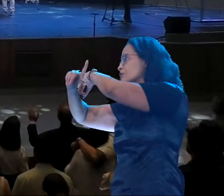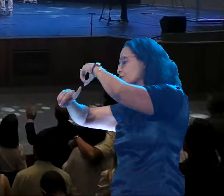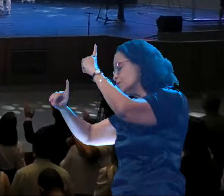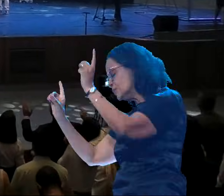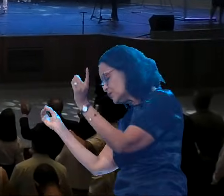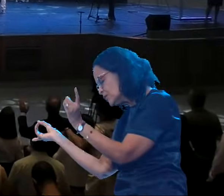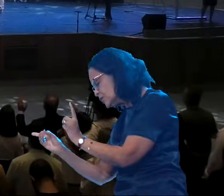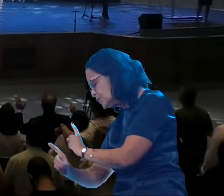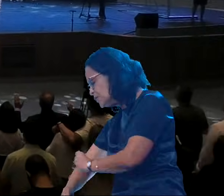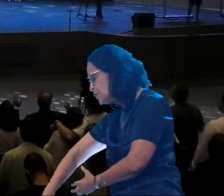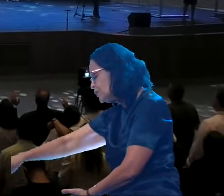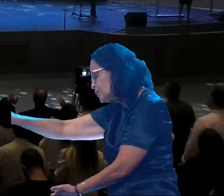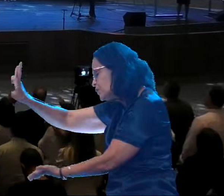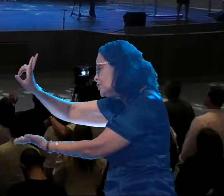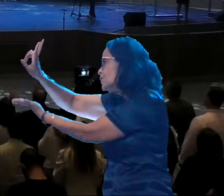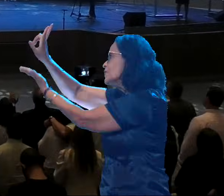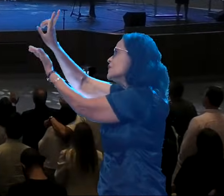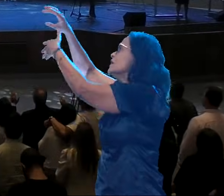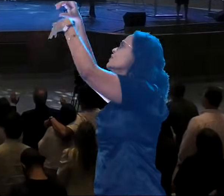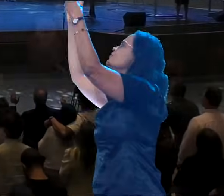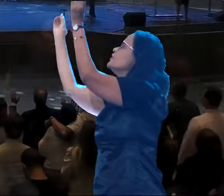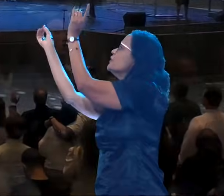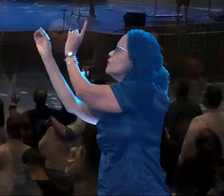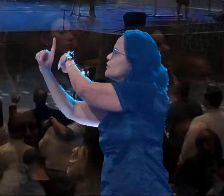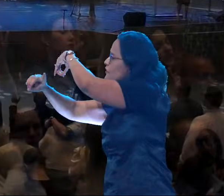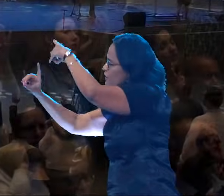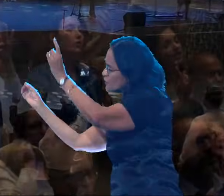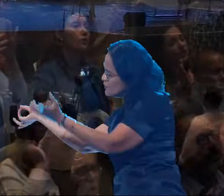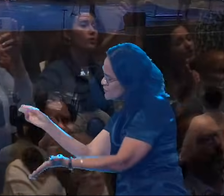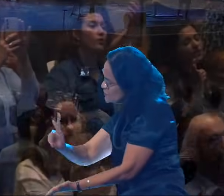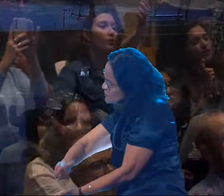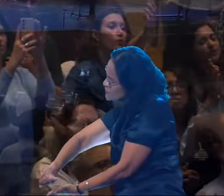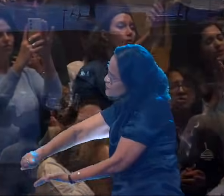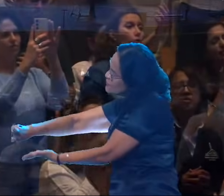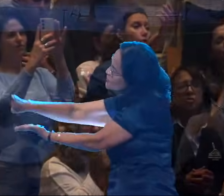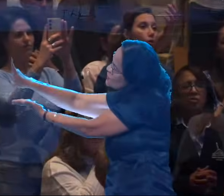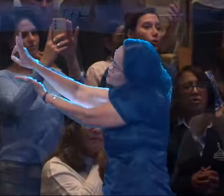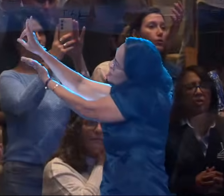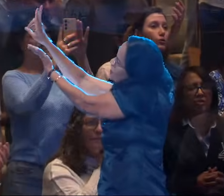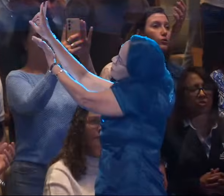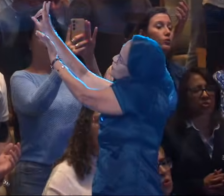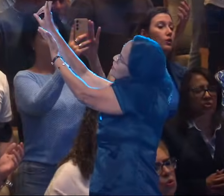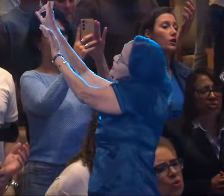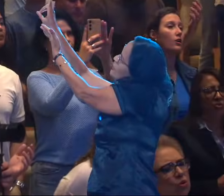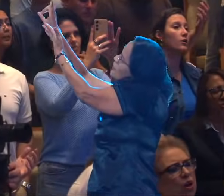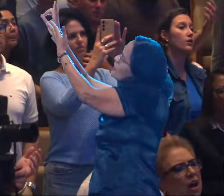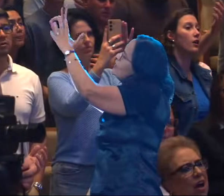é Senhor, digno é Senhor.